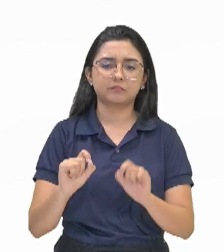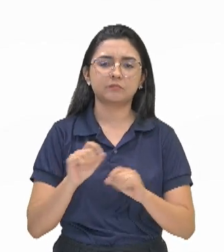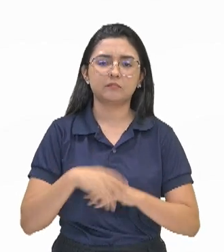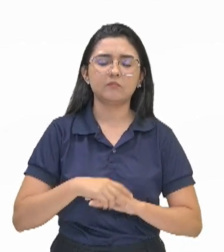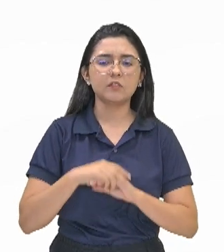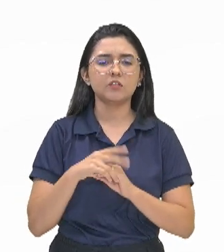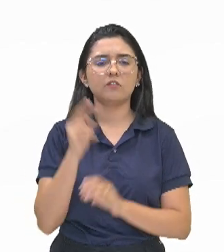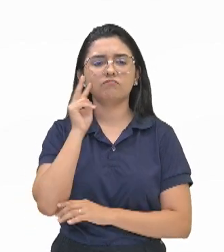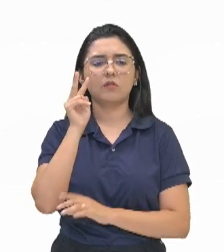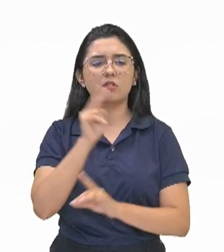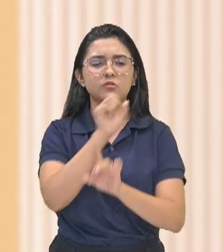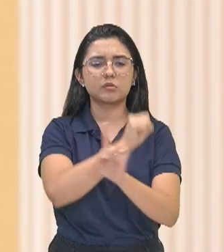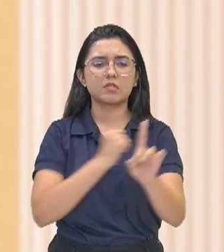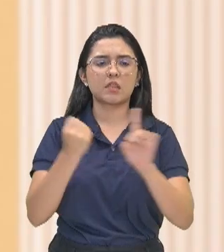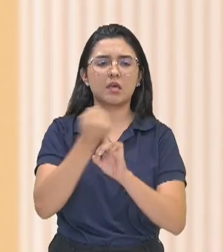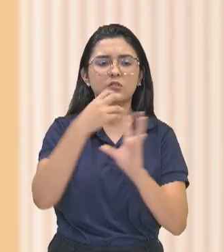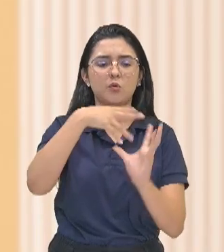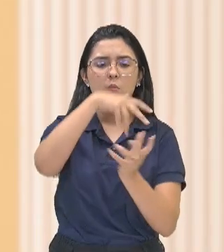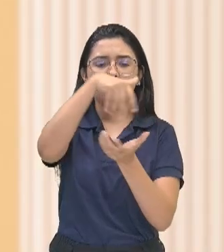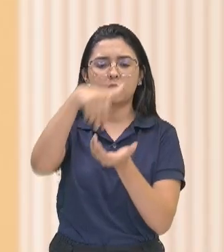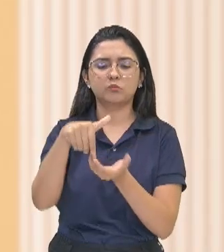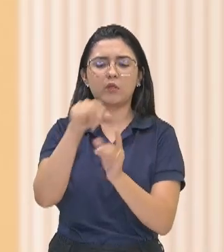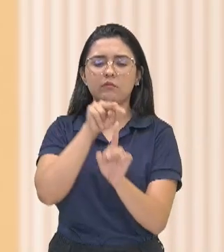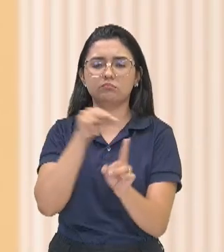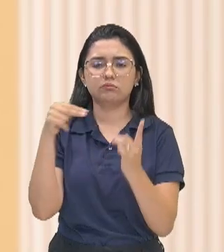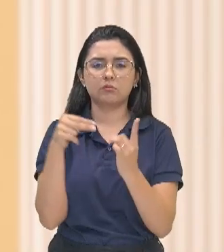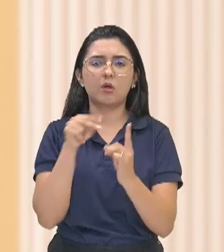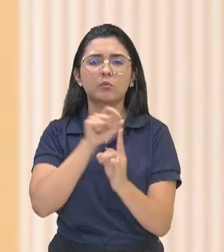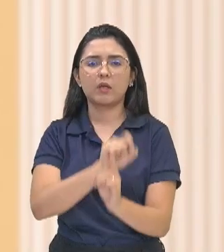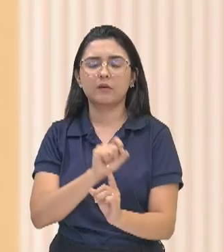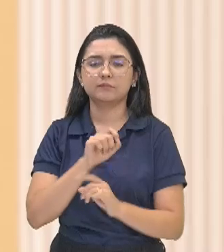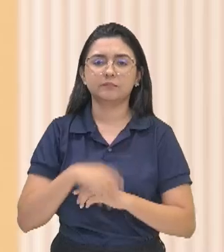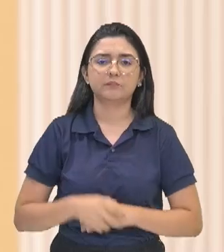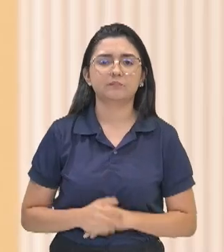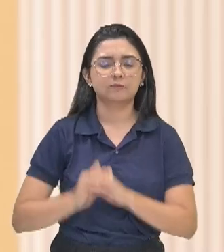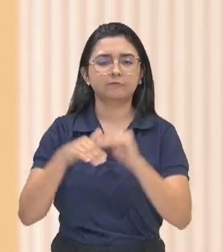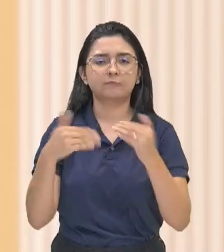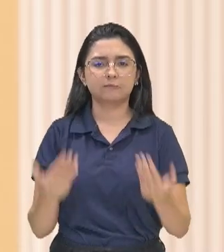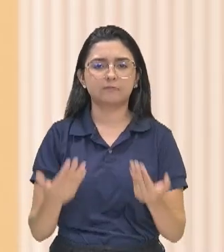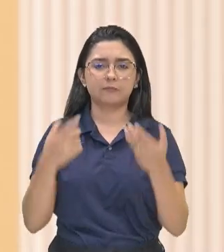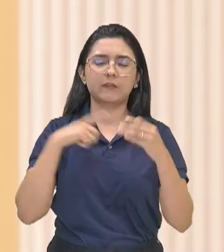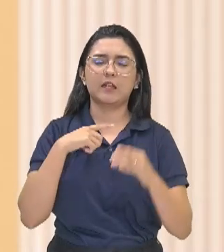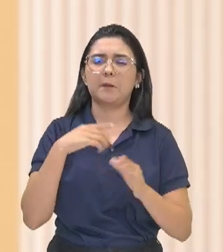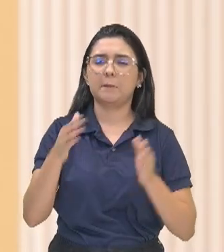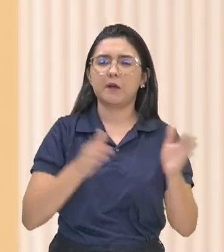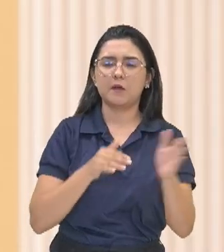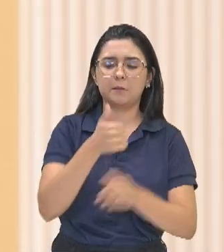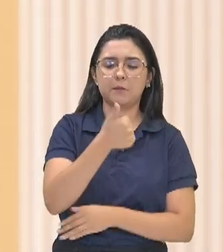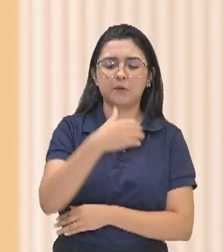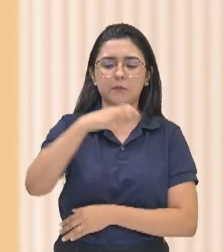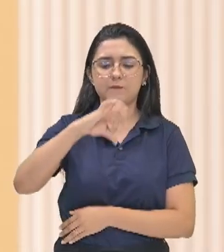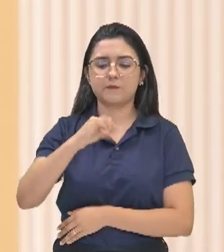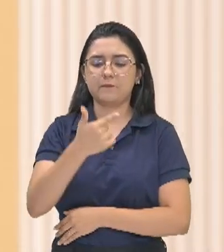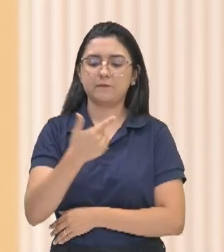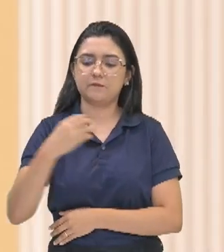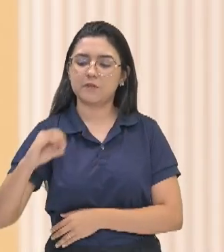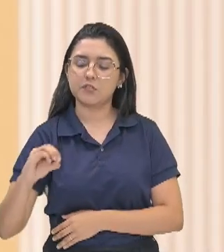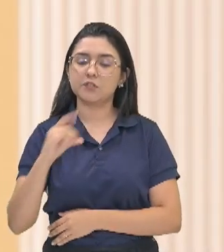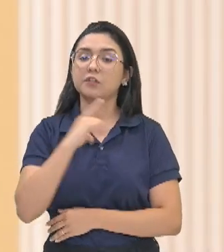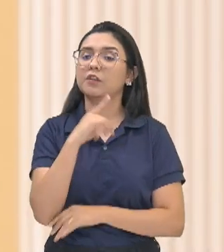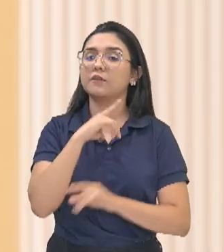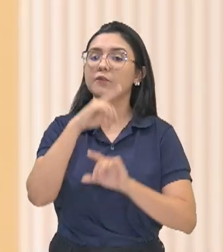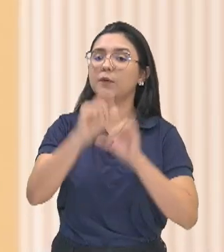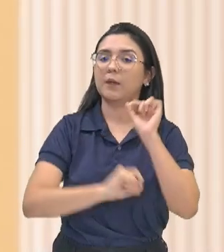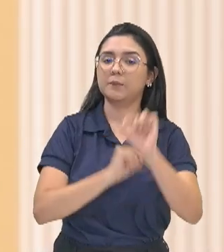a sociedade, olhar para o mundo dessa época, porque vocês vejam bem, nós estamos falando aí de 1920, nós já tivemos